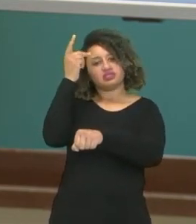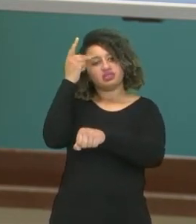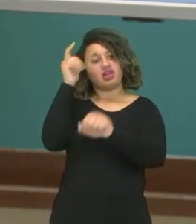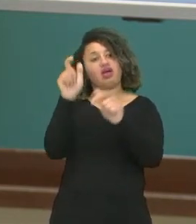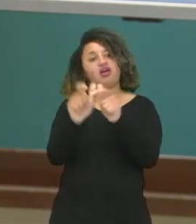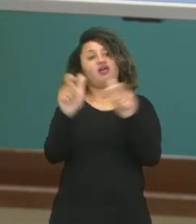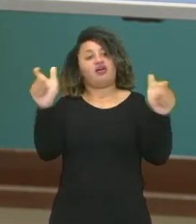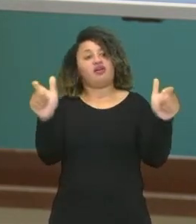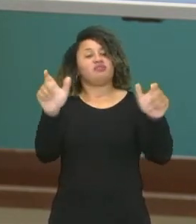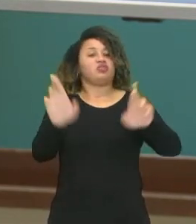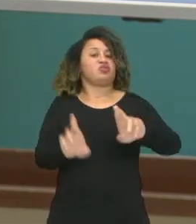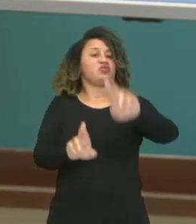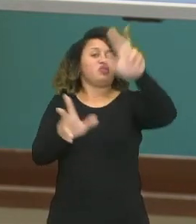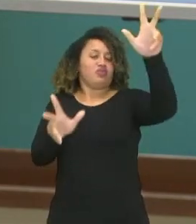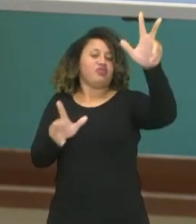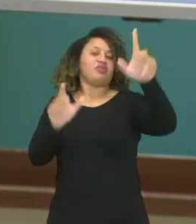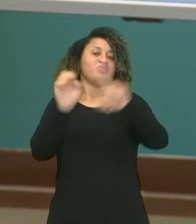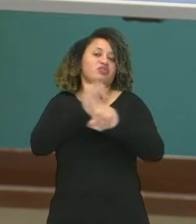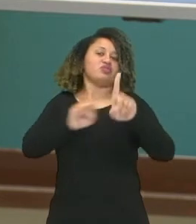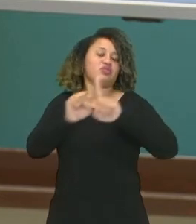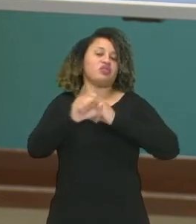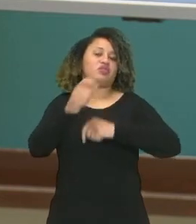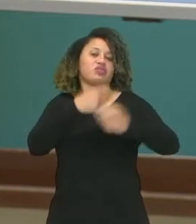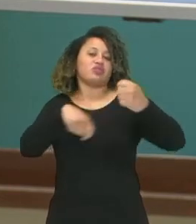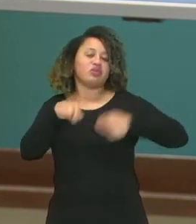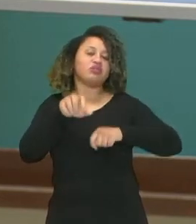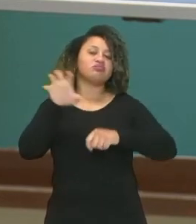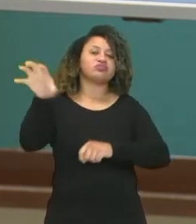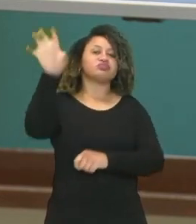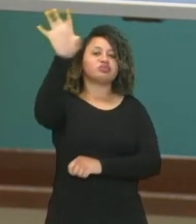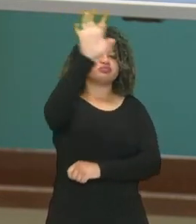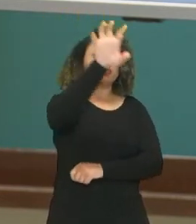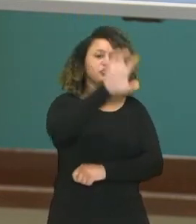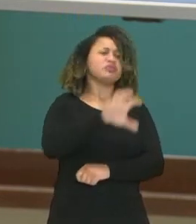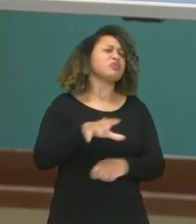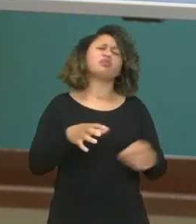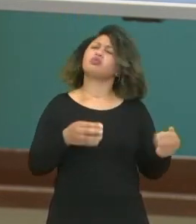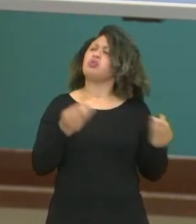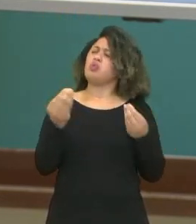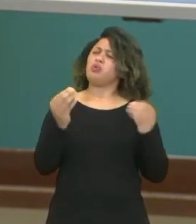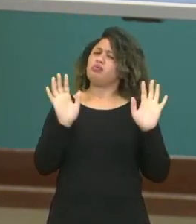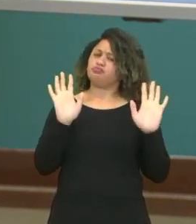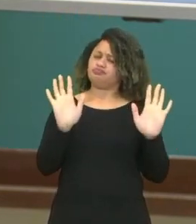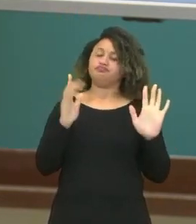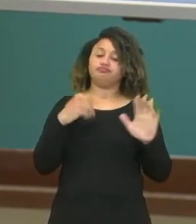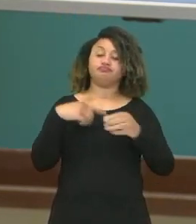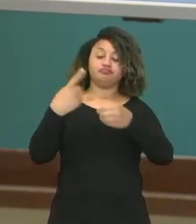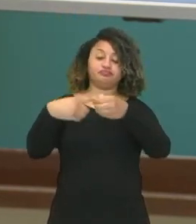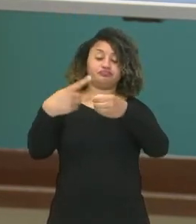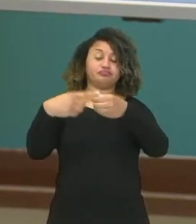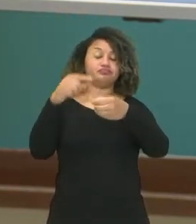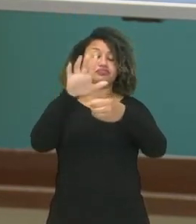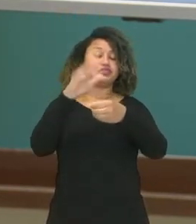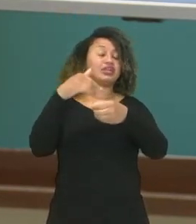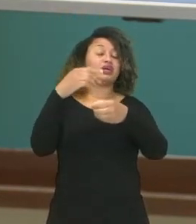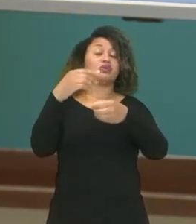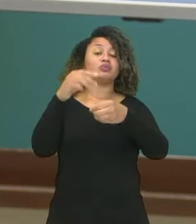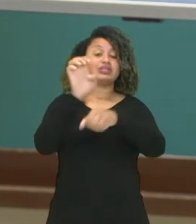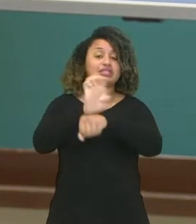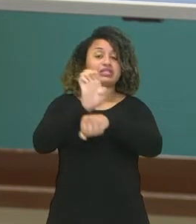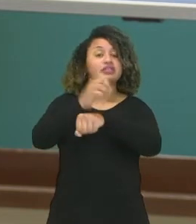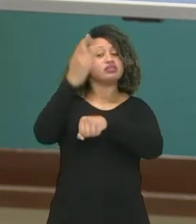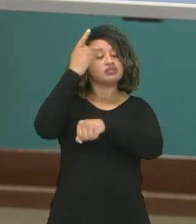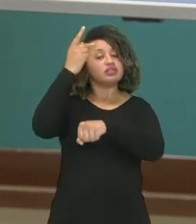ainda mais as diferenças socioeconômicas entre as regiões. Como assim? São Paulo foi o estado do Brasil que mais